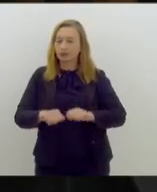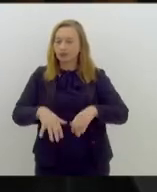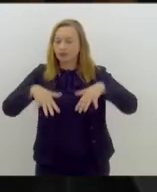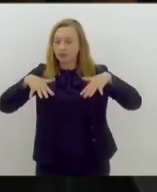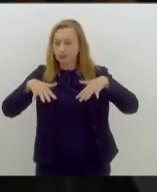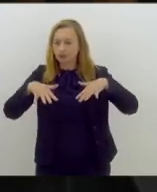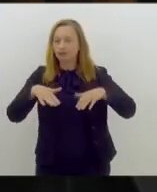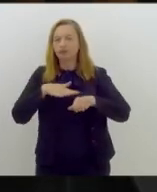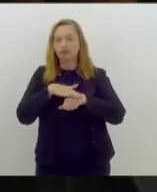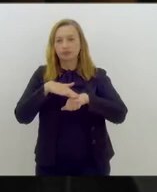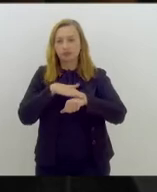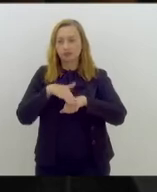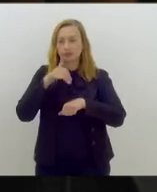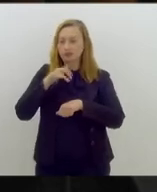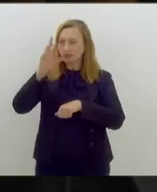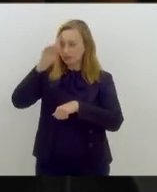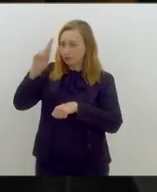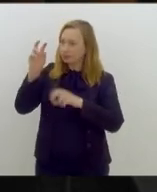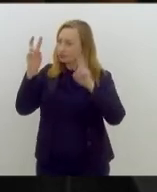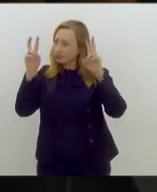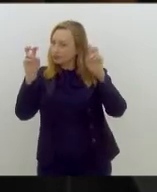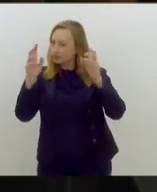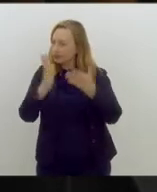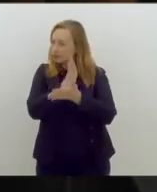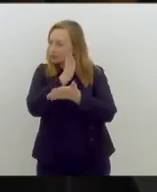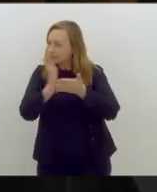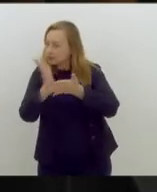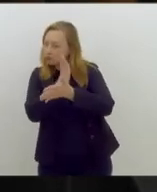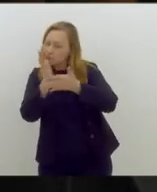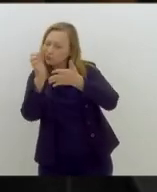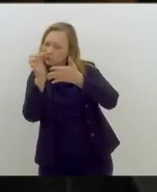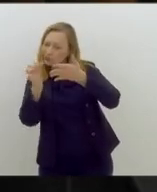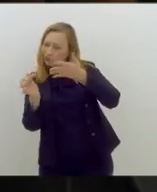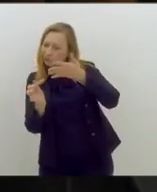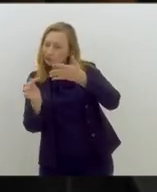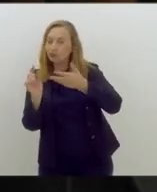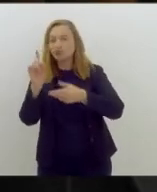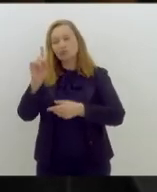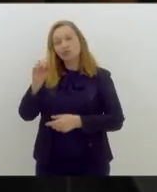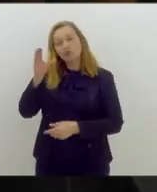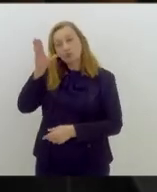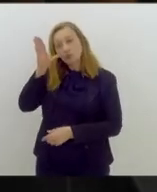isso em alguns aspectos pode ser interessante